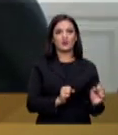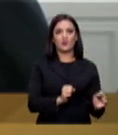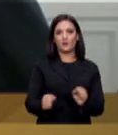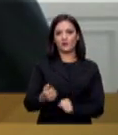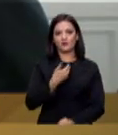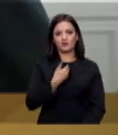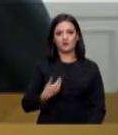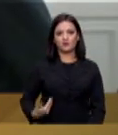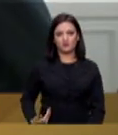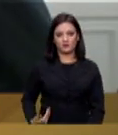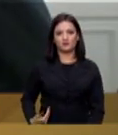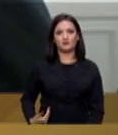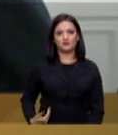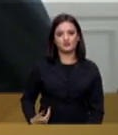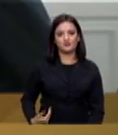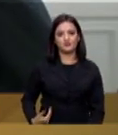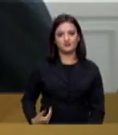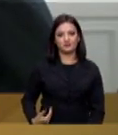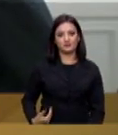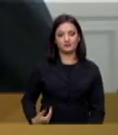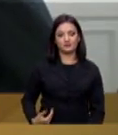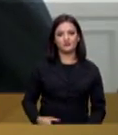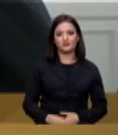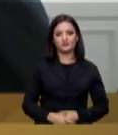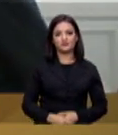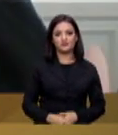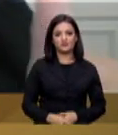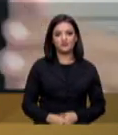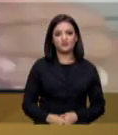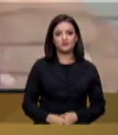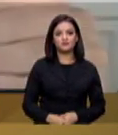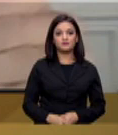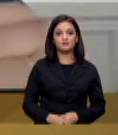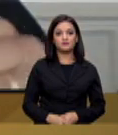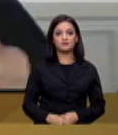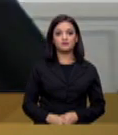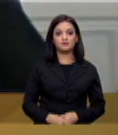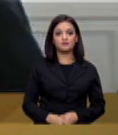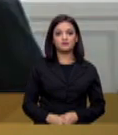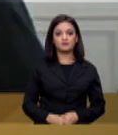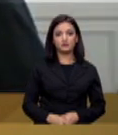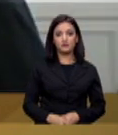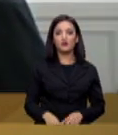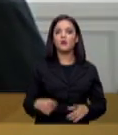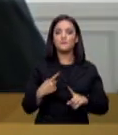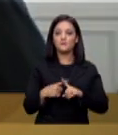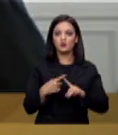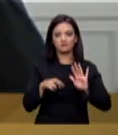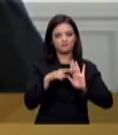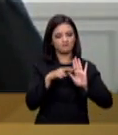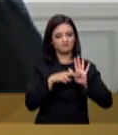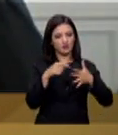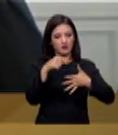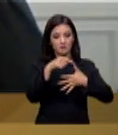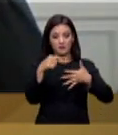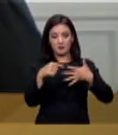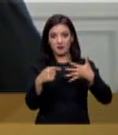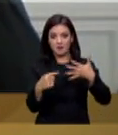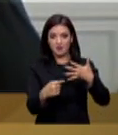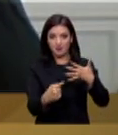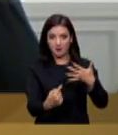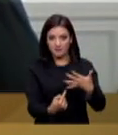negligência do poder público, a própria inércia. Porque os requisitos para a utilização